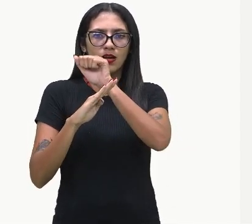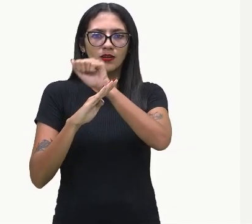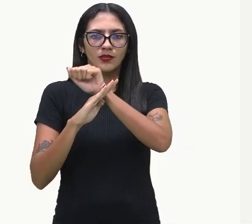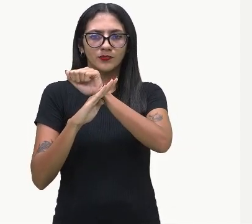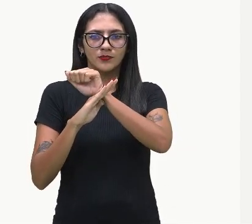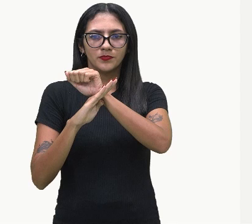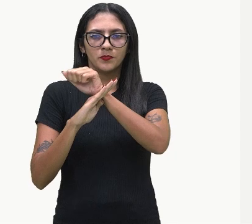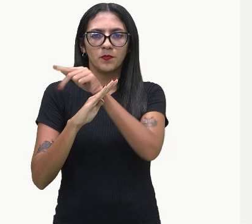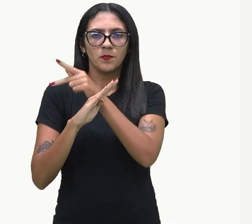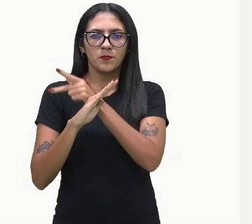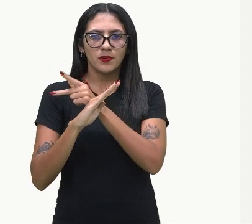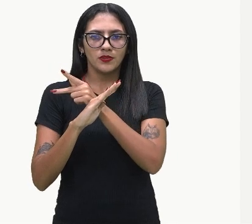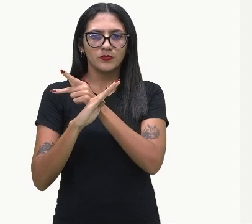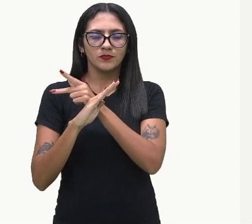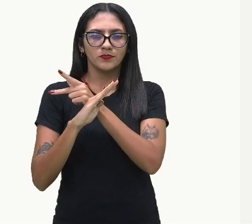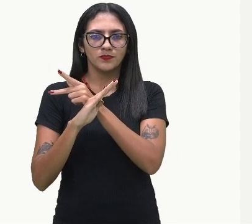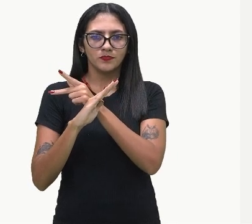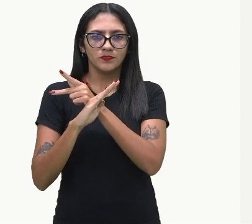está para